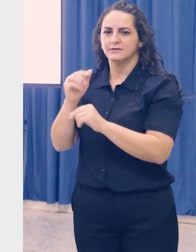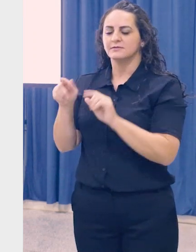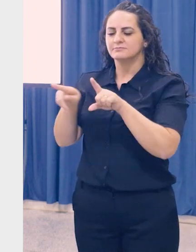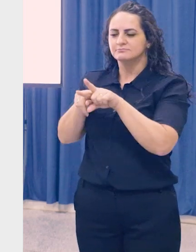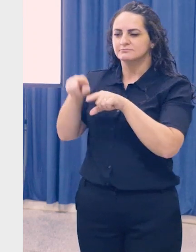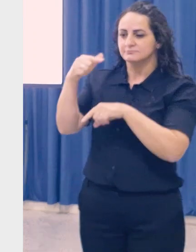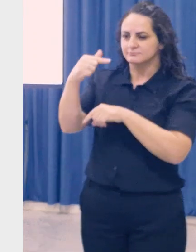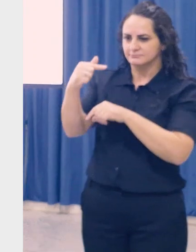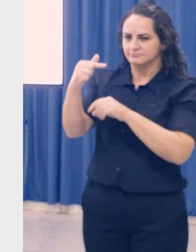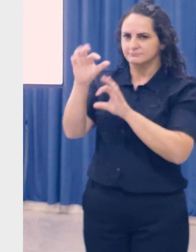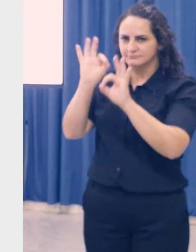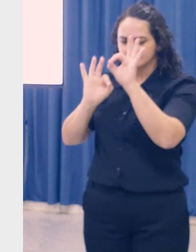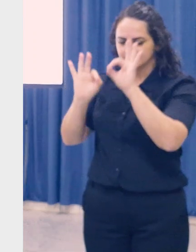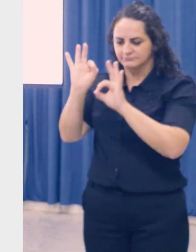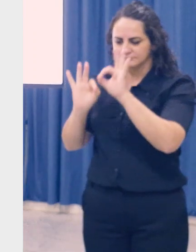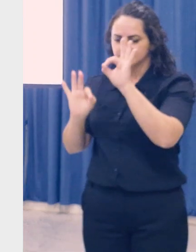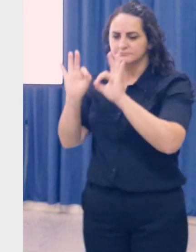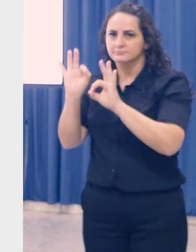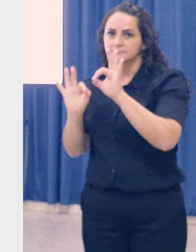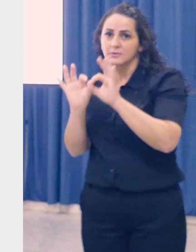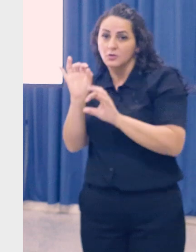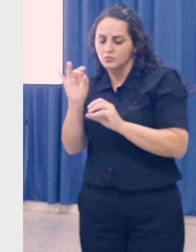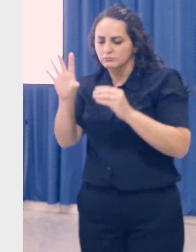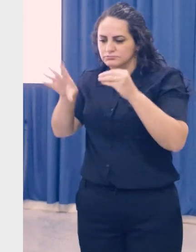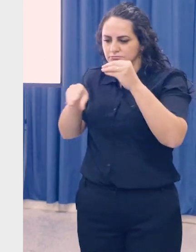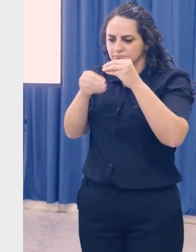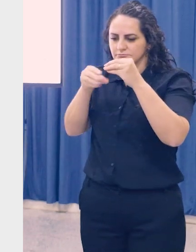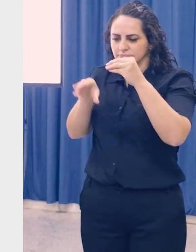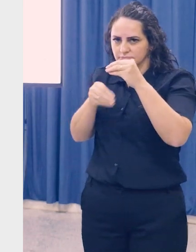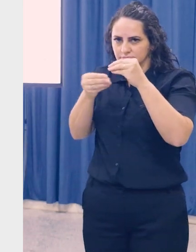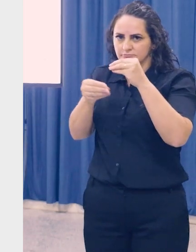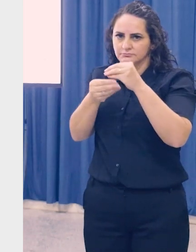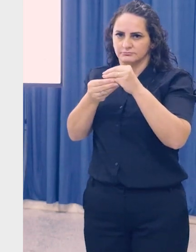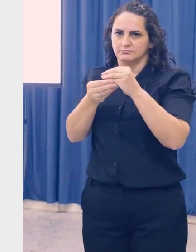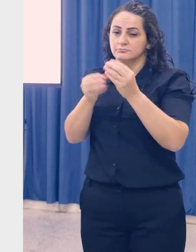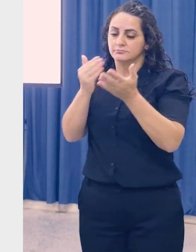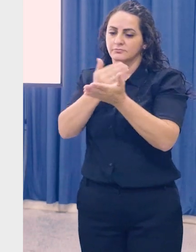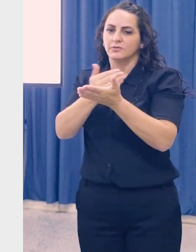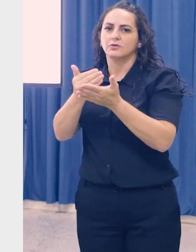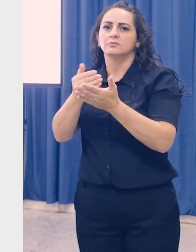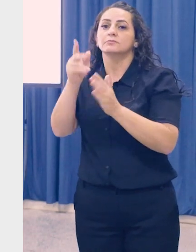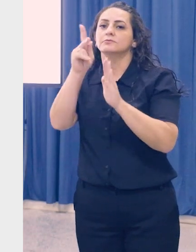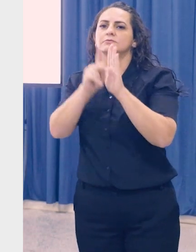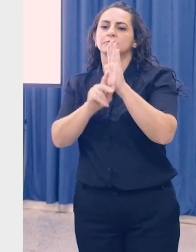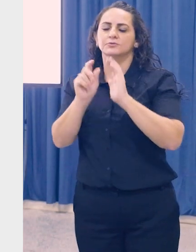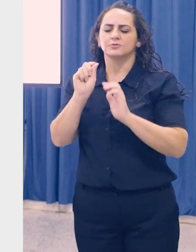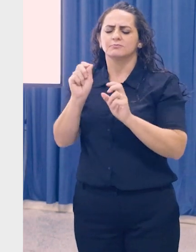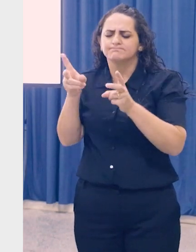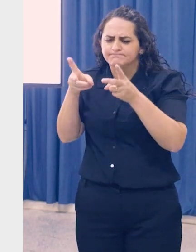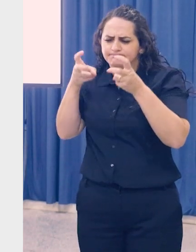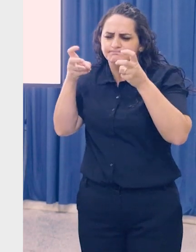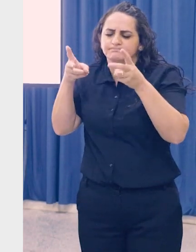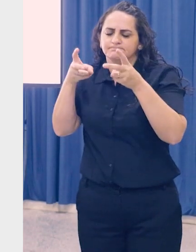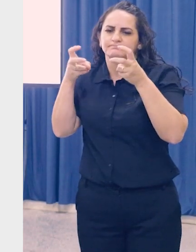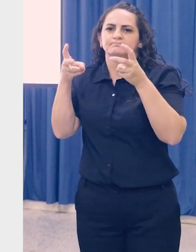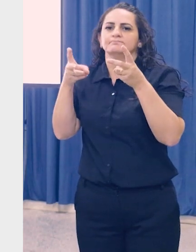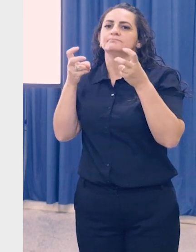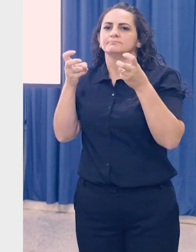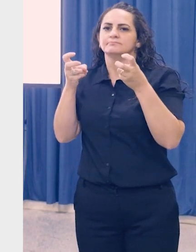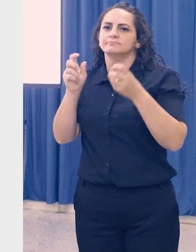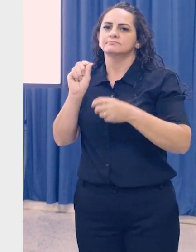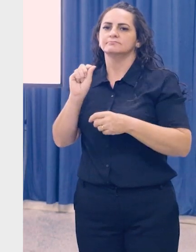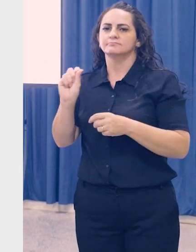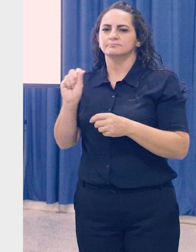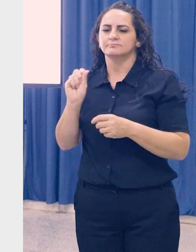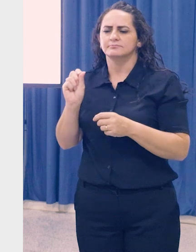etapa. Só trazendo um contexto inicial para o projeto, eu percebi, em